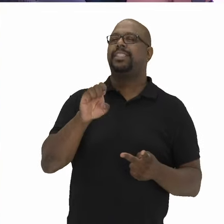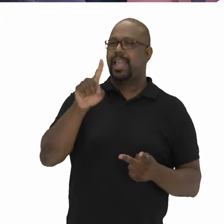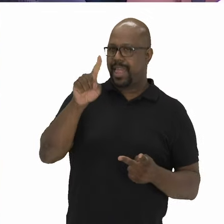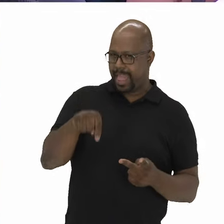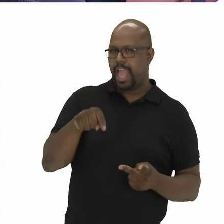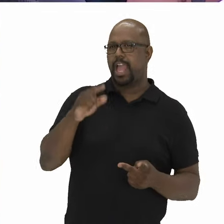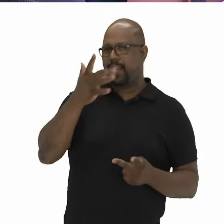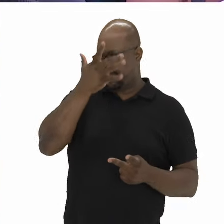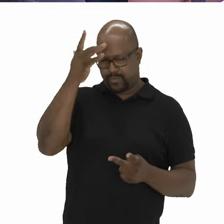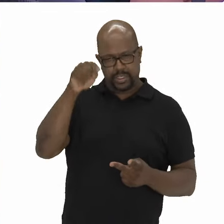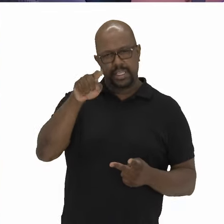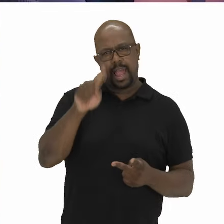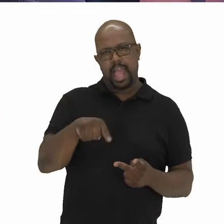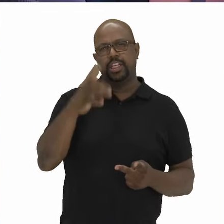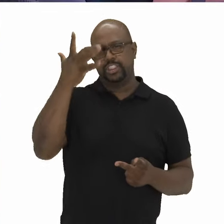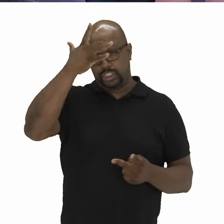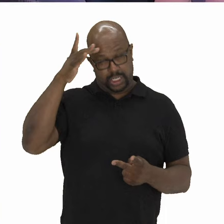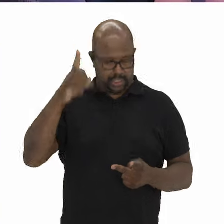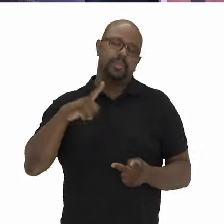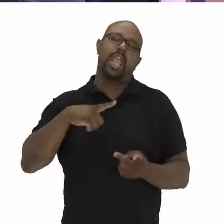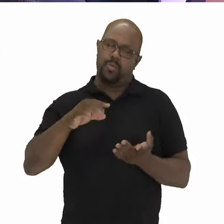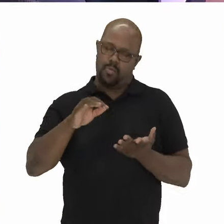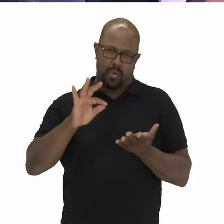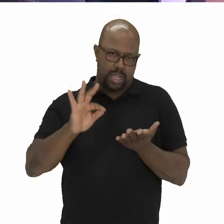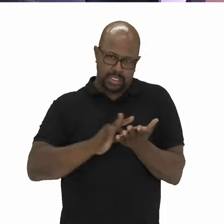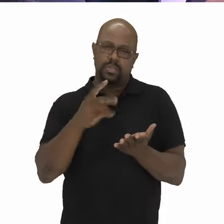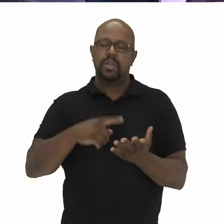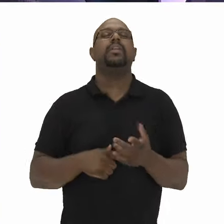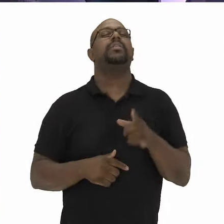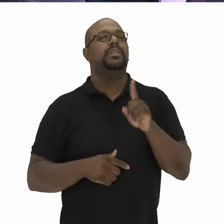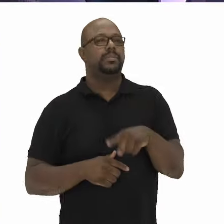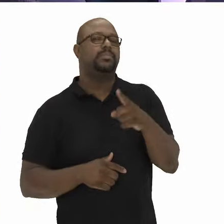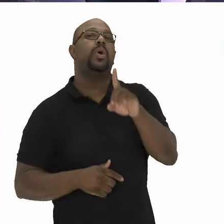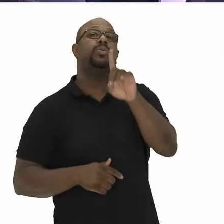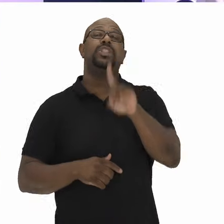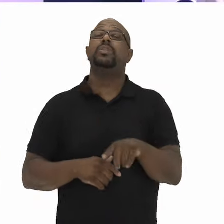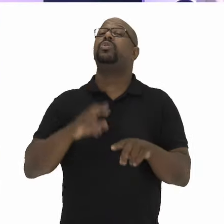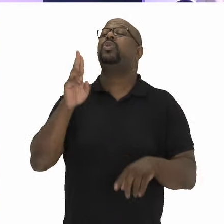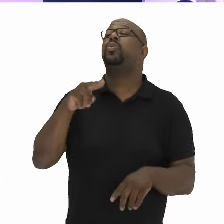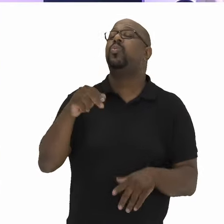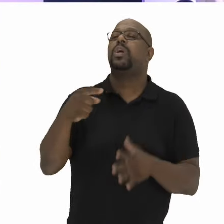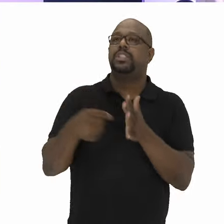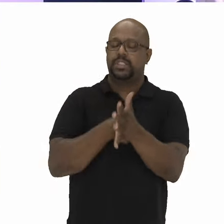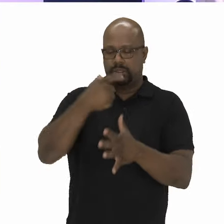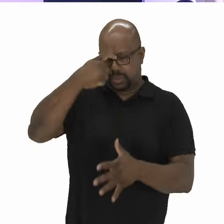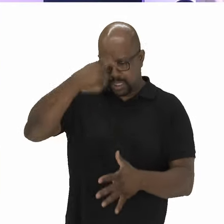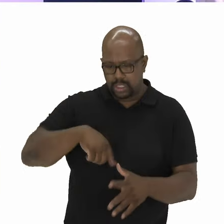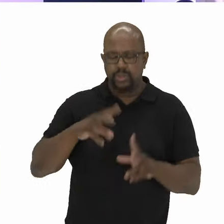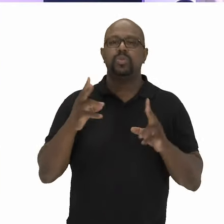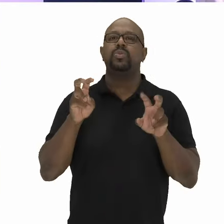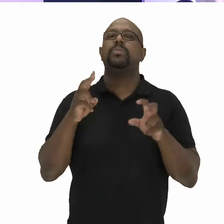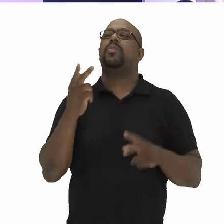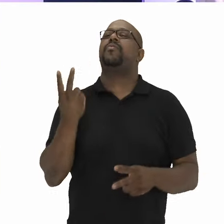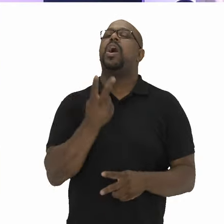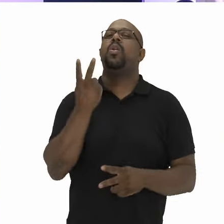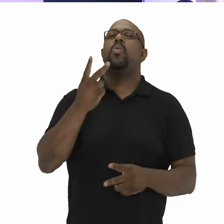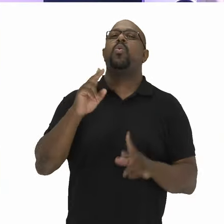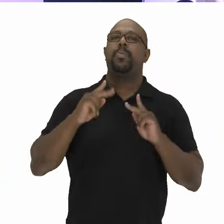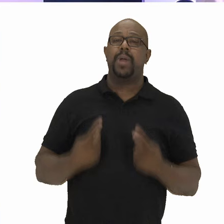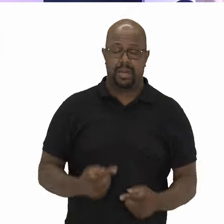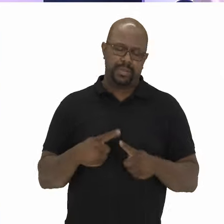que eu tenho que eu tenho autografado que também é lindo você gente o direito de nunca ser questionado sobre o seu valor